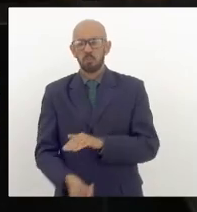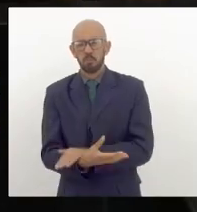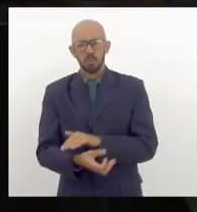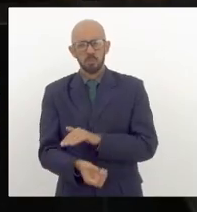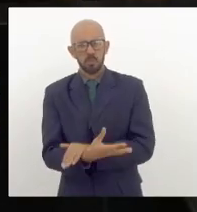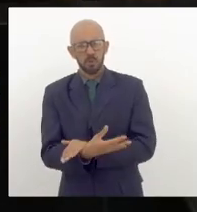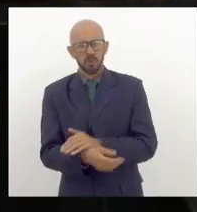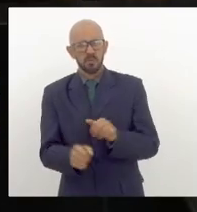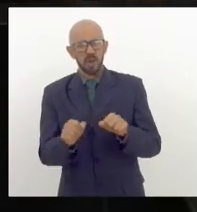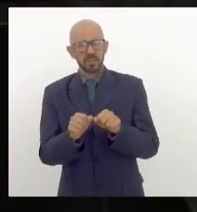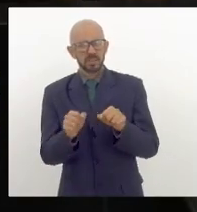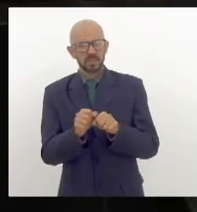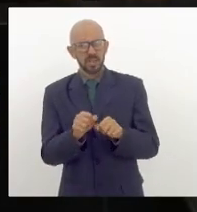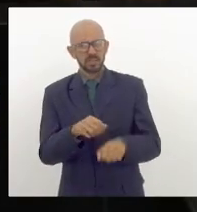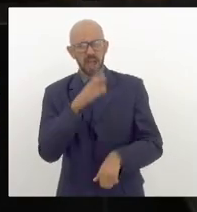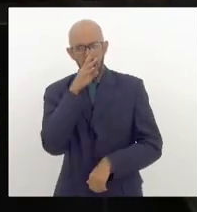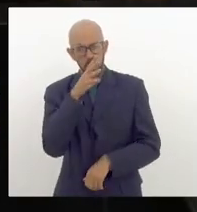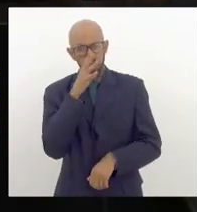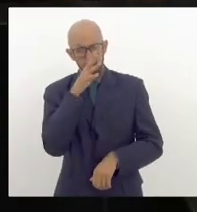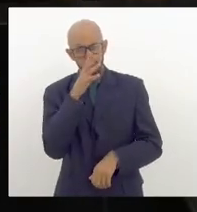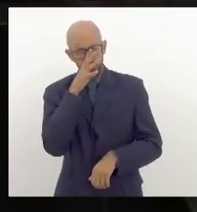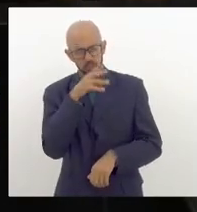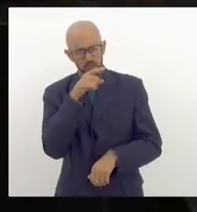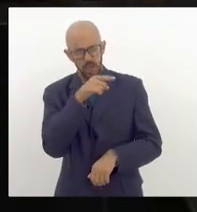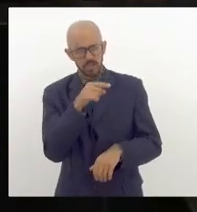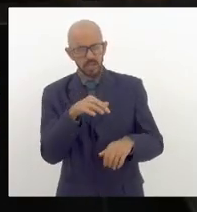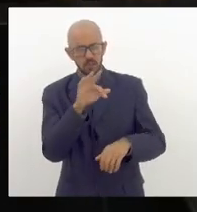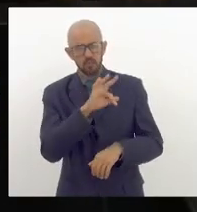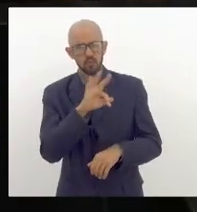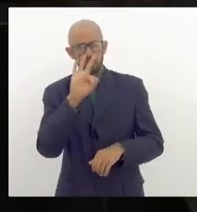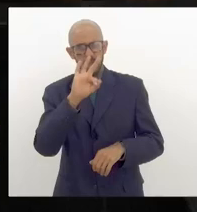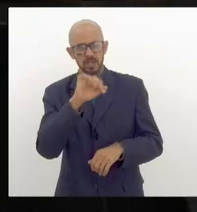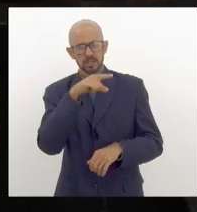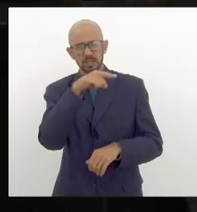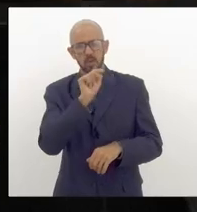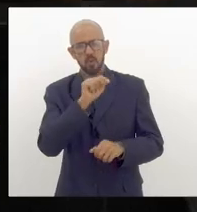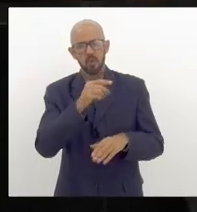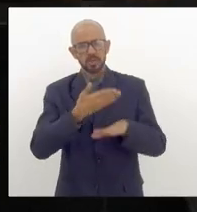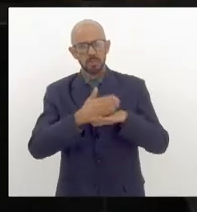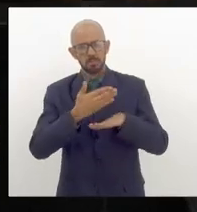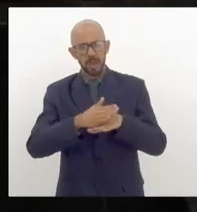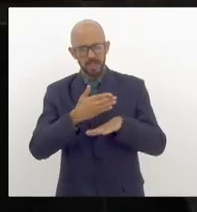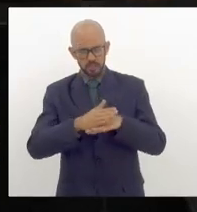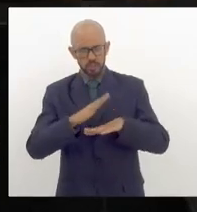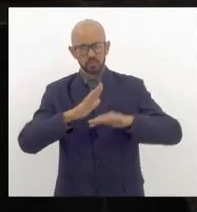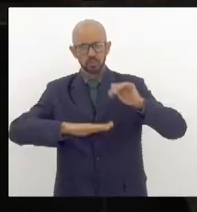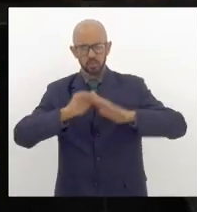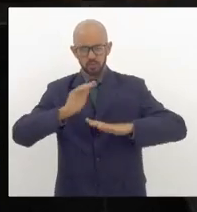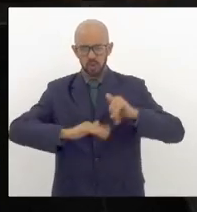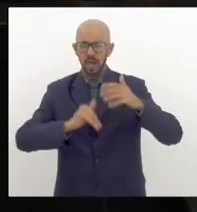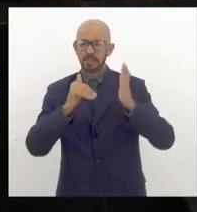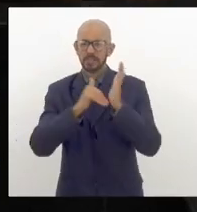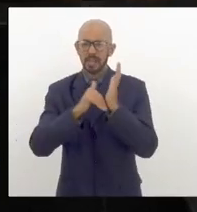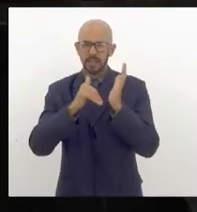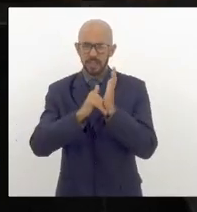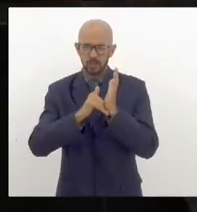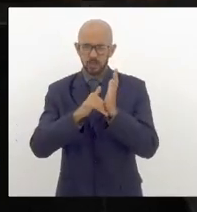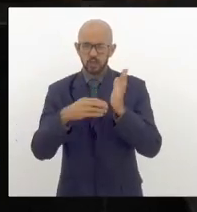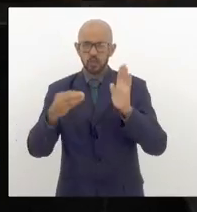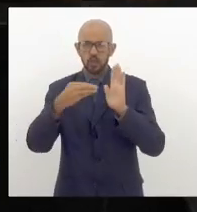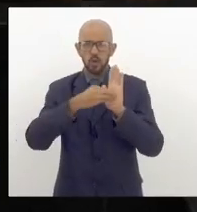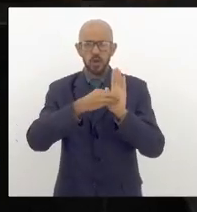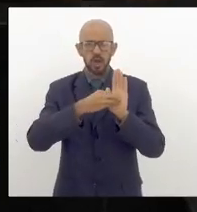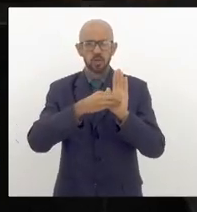escuso escuso a esta Fundação com a prática dos casos secretos incluindo quase cerca de